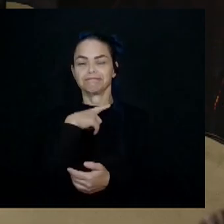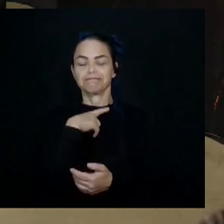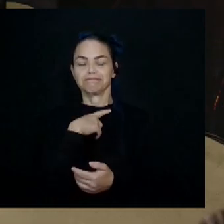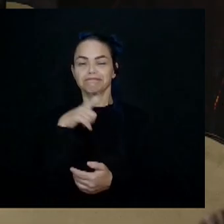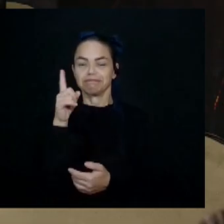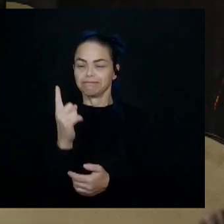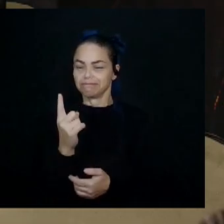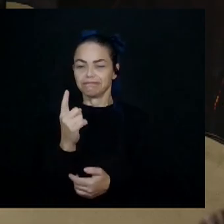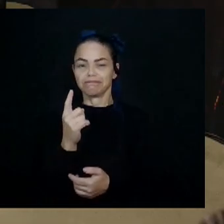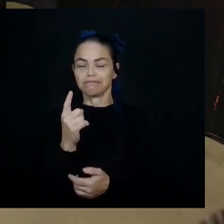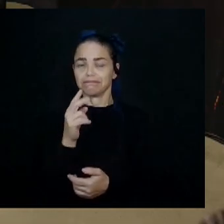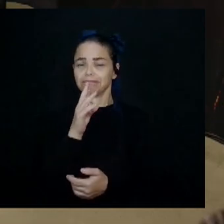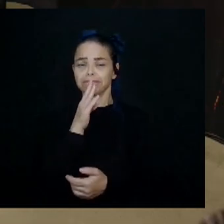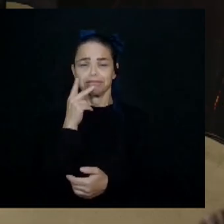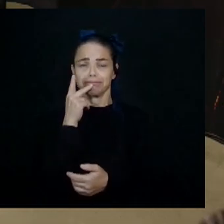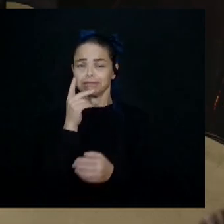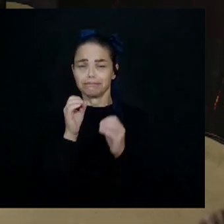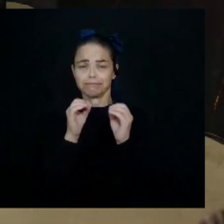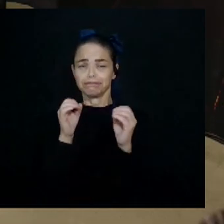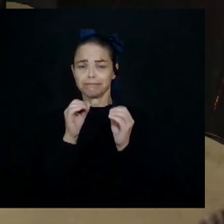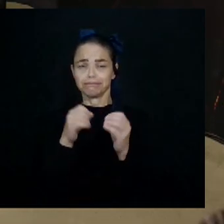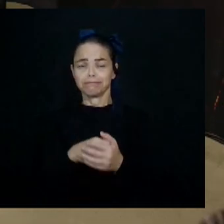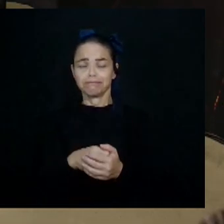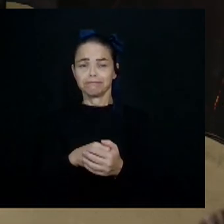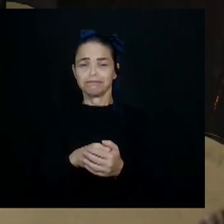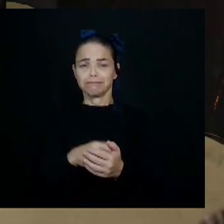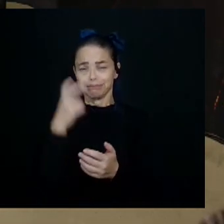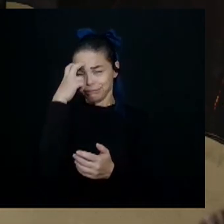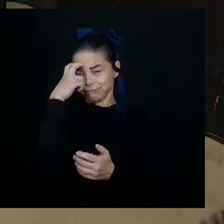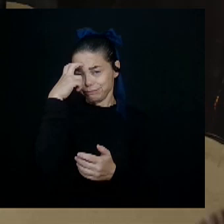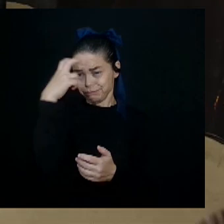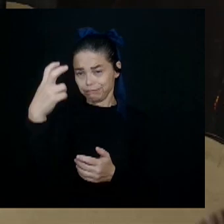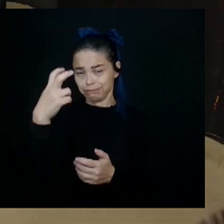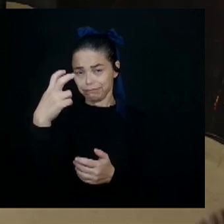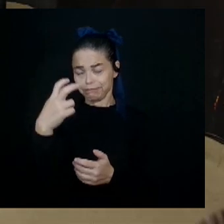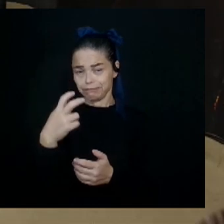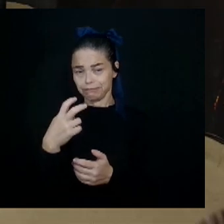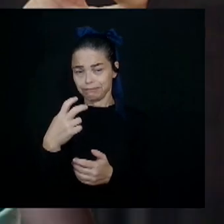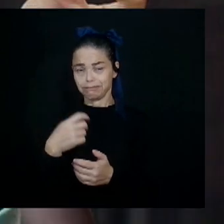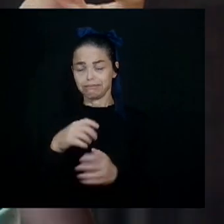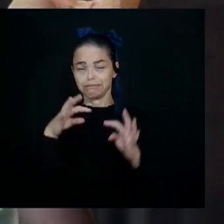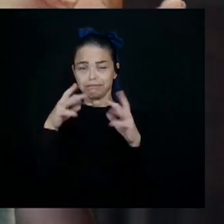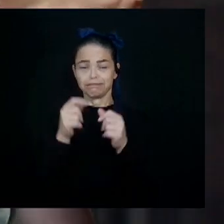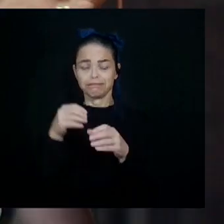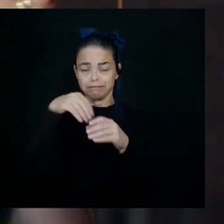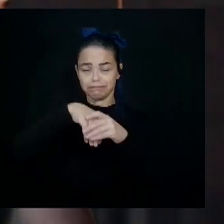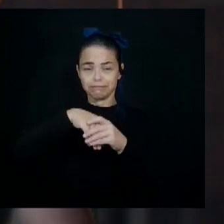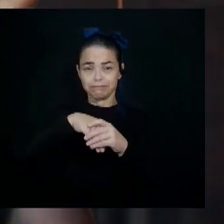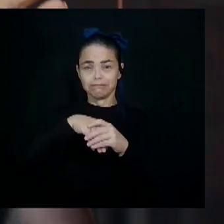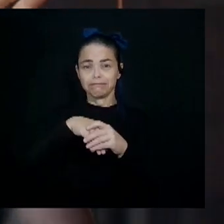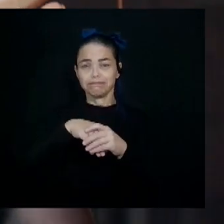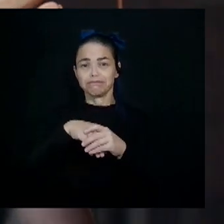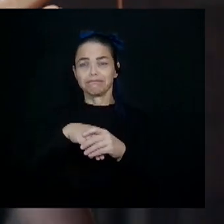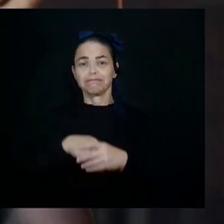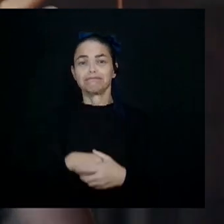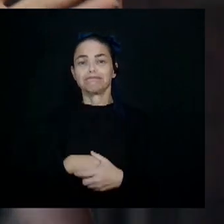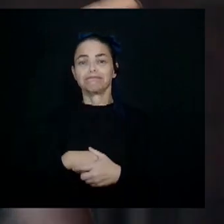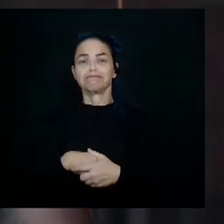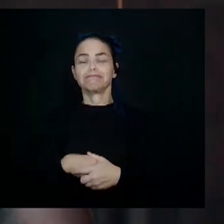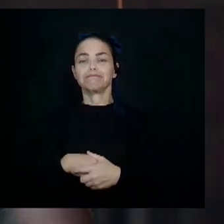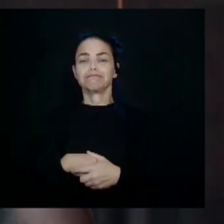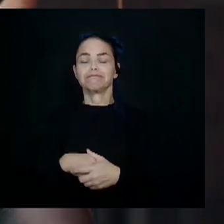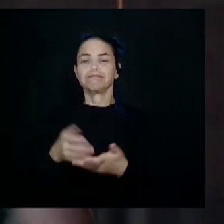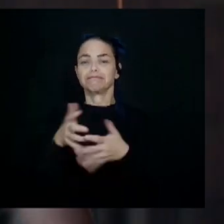fala a Uhum. um gênio. Você tem o espectro todo dentro desta sala. Uhum. A inclusão é linda